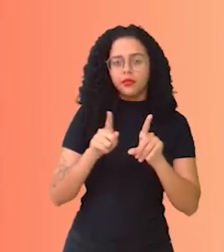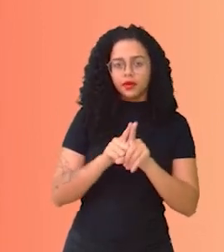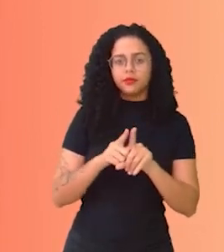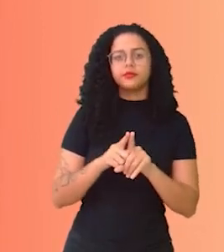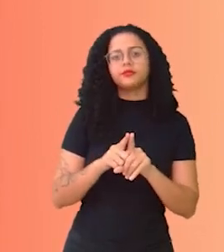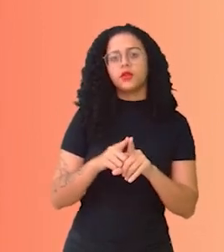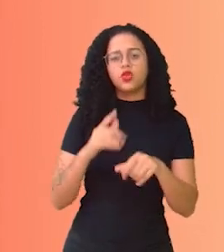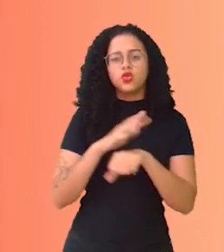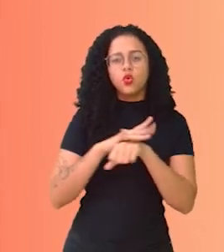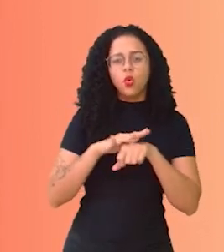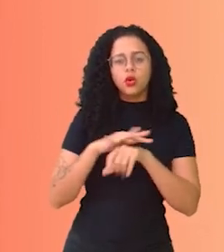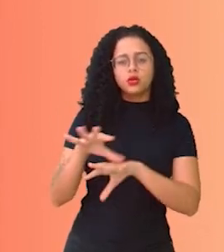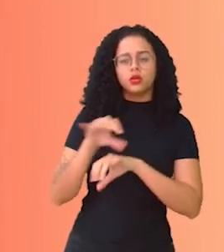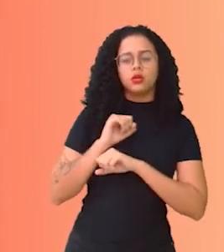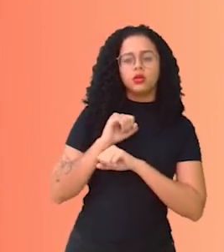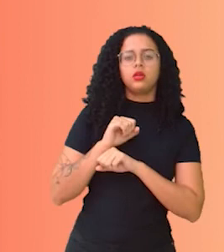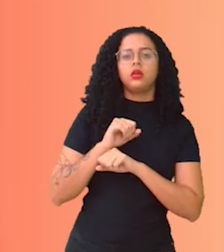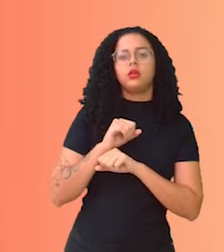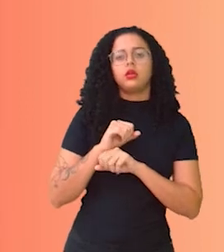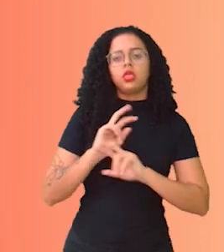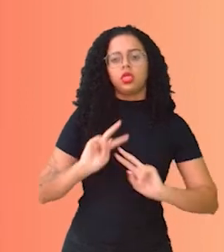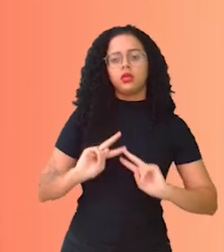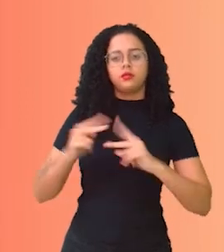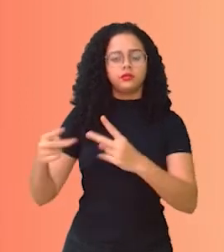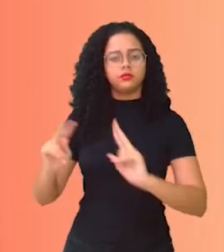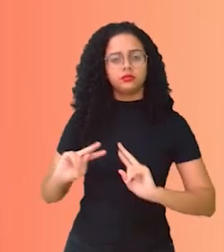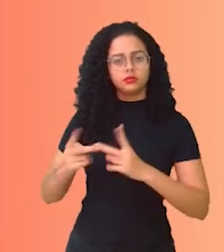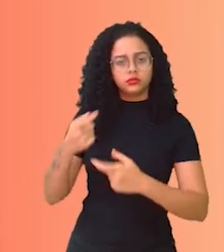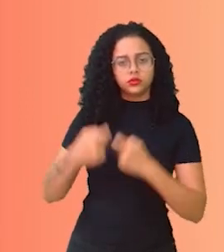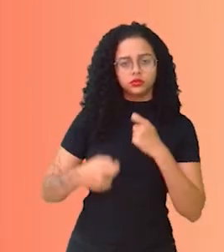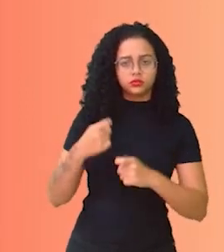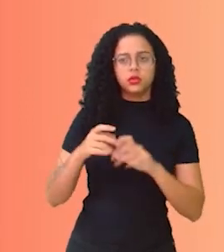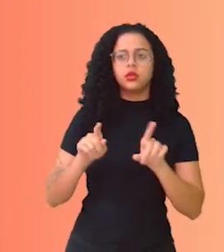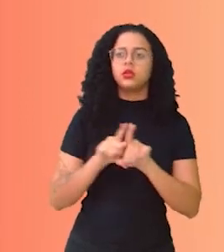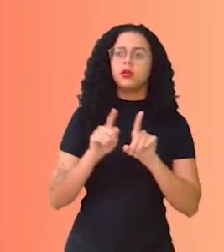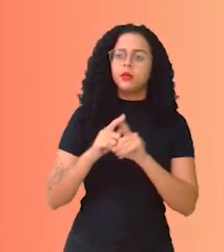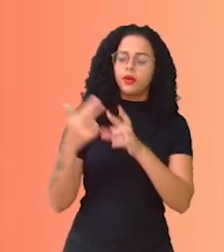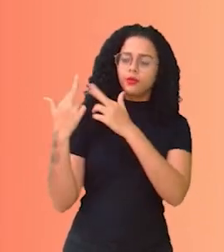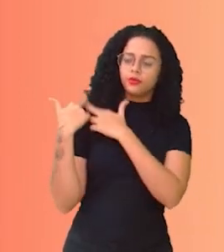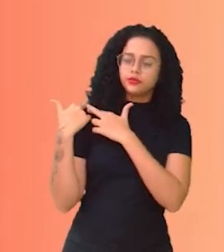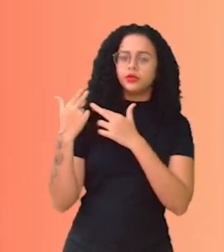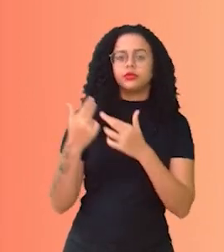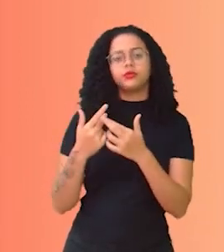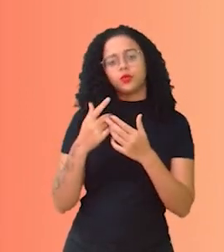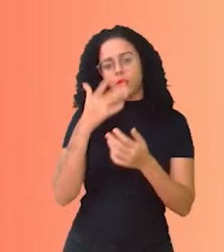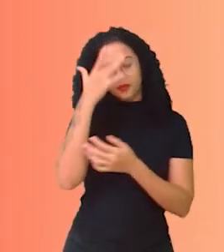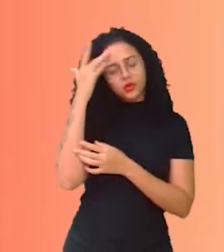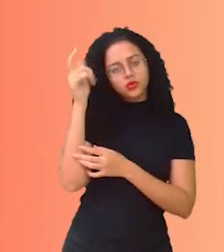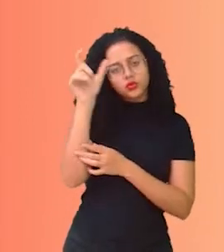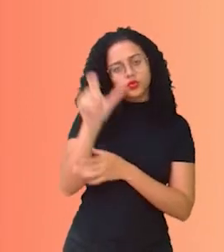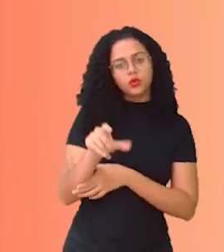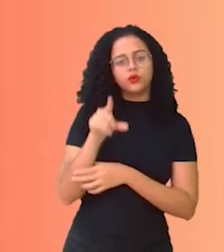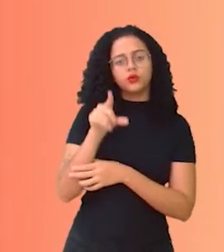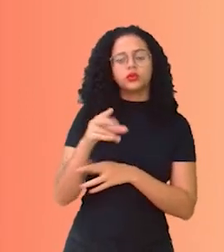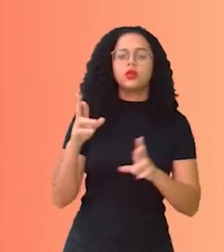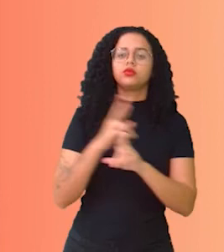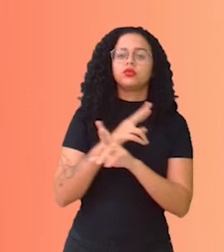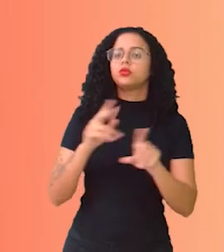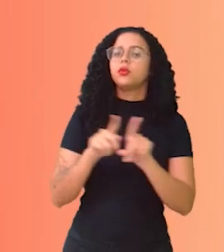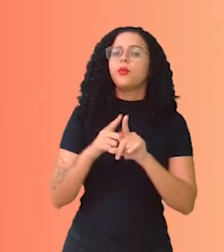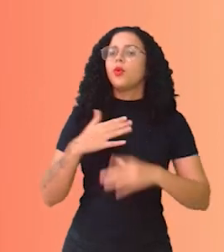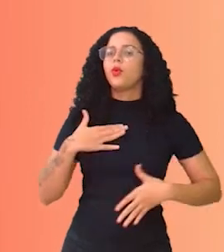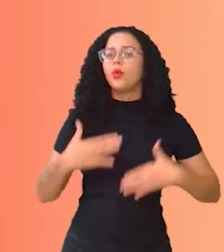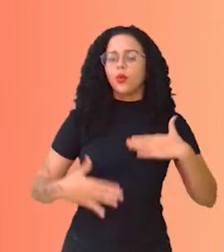transmissíveis, mas também tem a questão da responsabilidade para com os seus afetos, com quem você se relaciona, com o seu corpo.